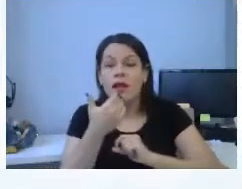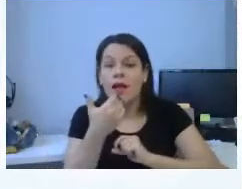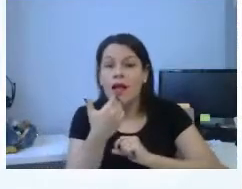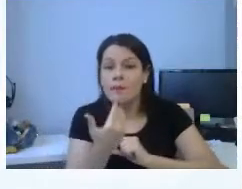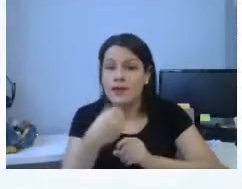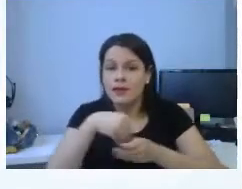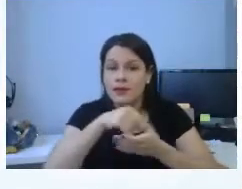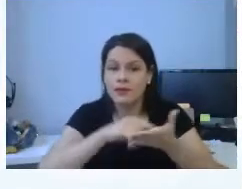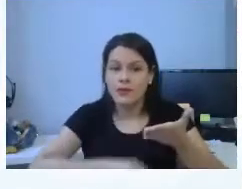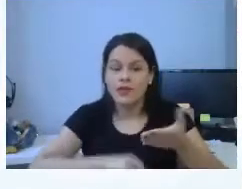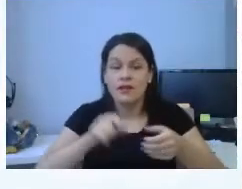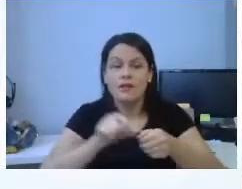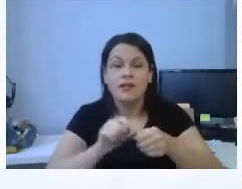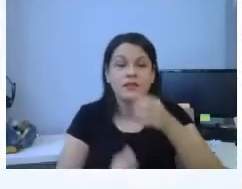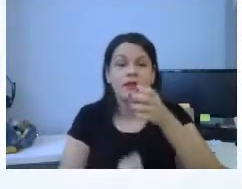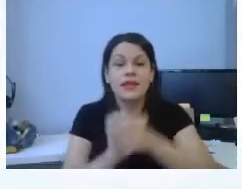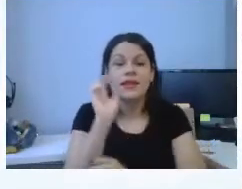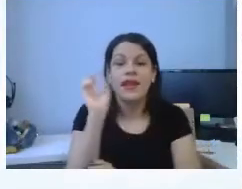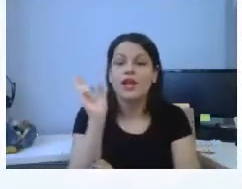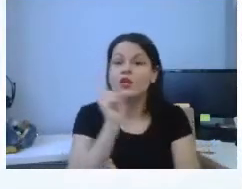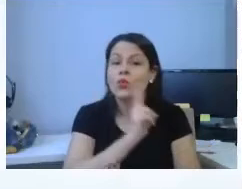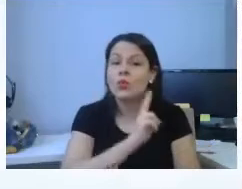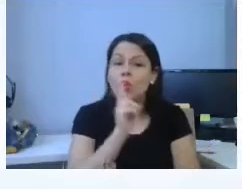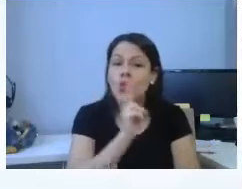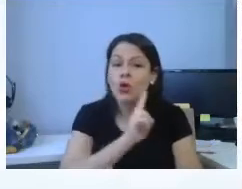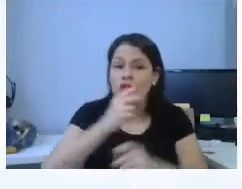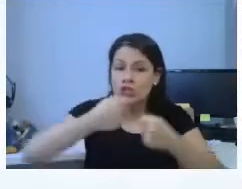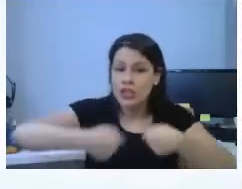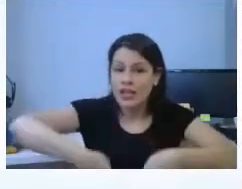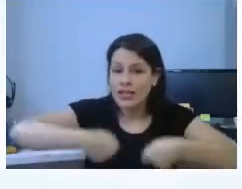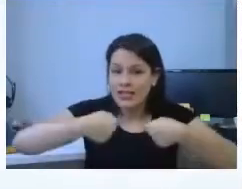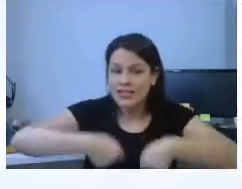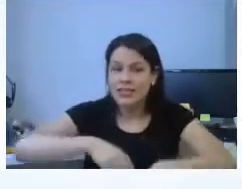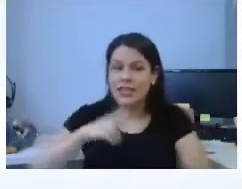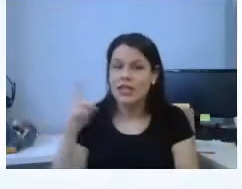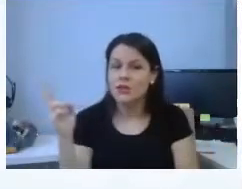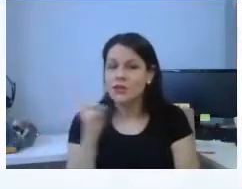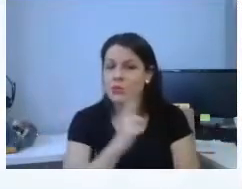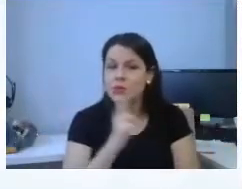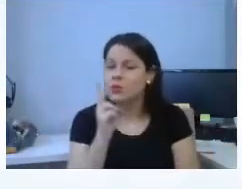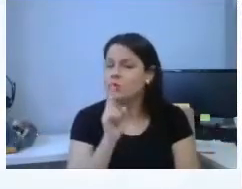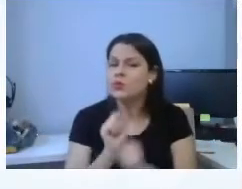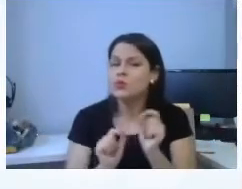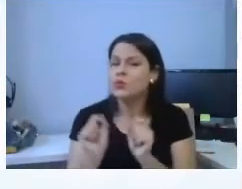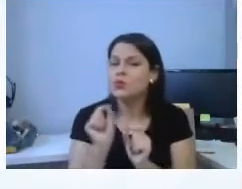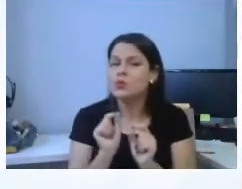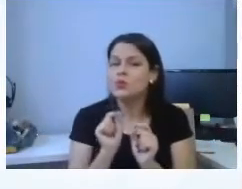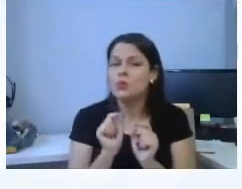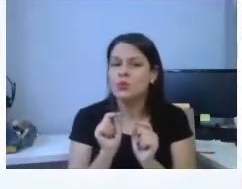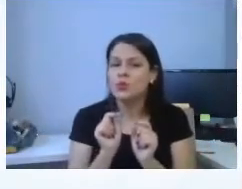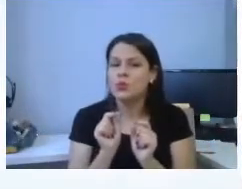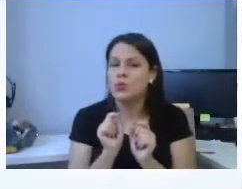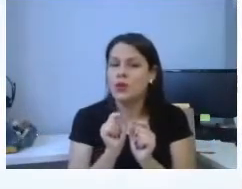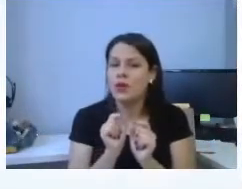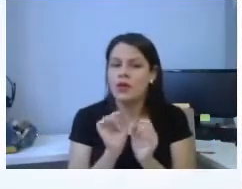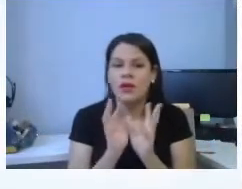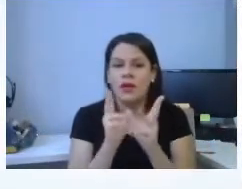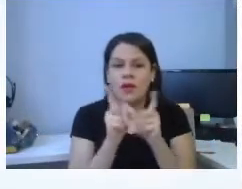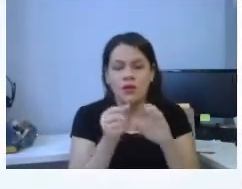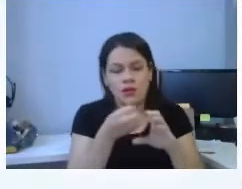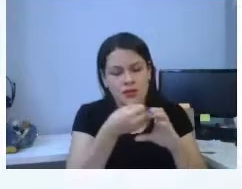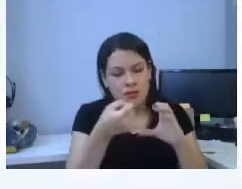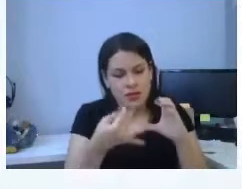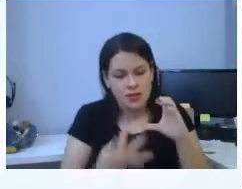feita urgentemente, né? É necessário que se tome medidas urgentes, né? De que o teletrabalho deve